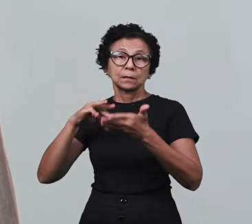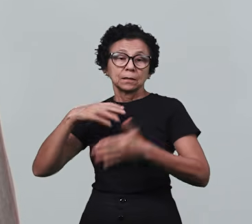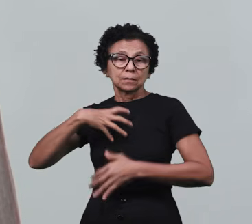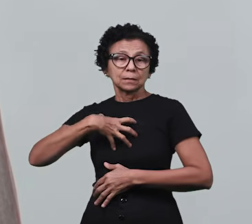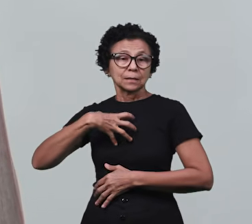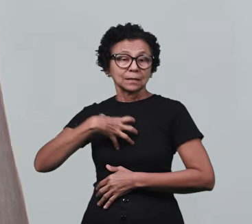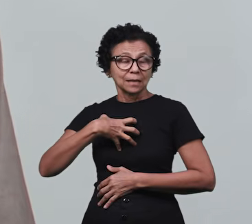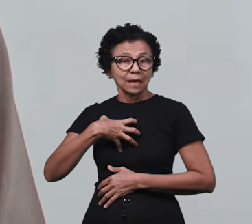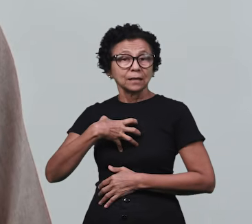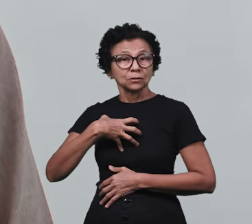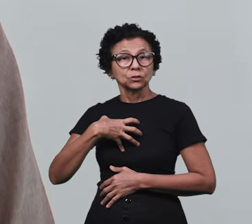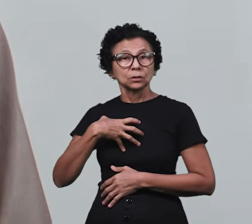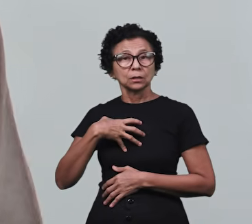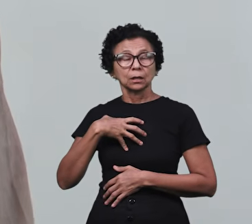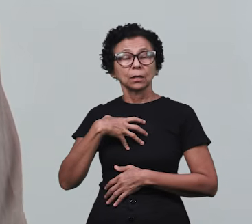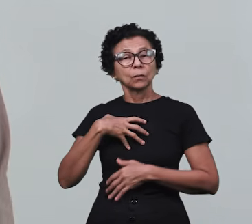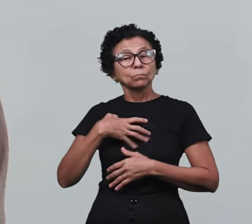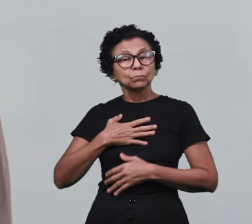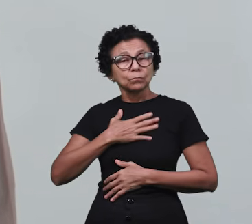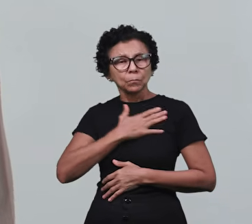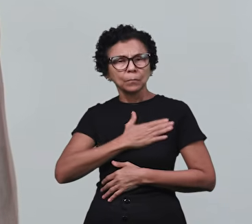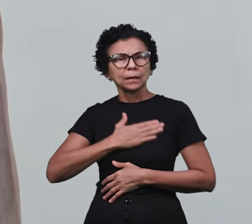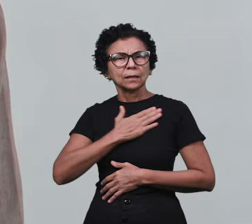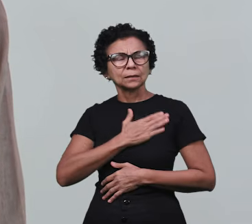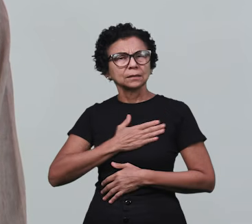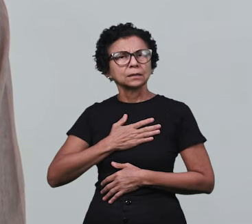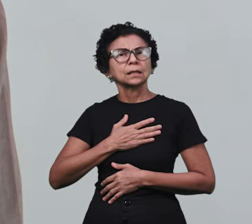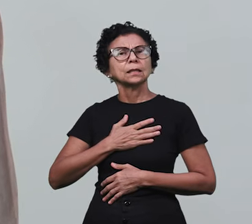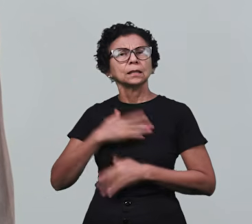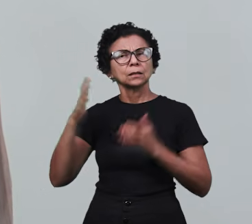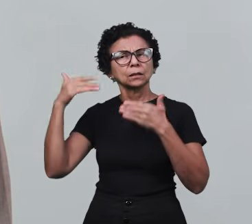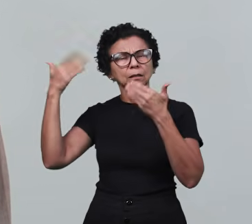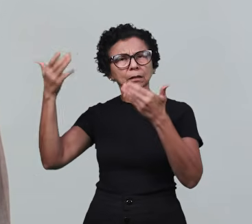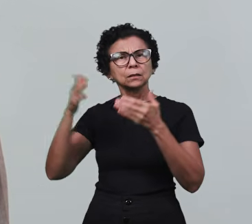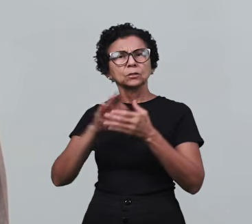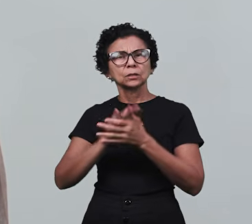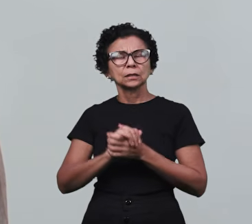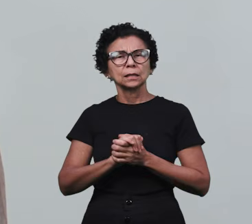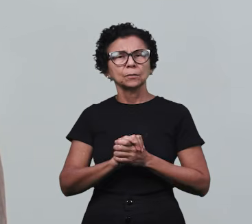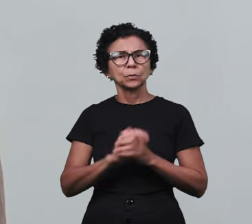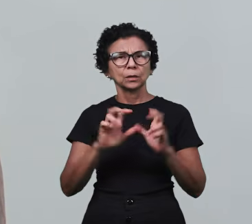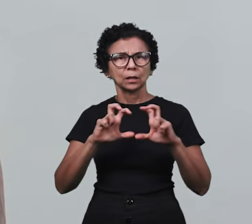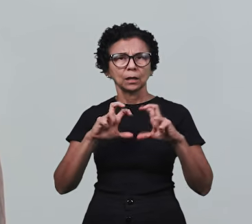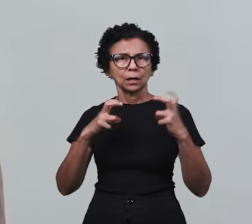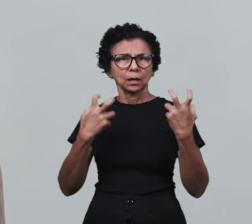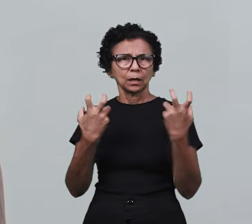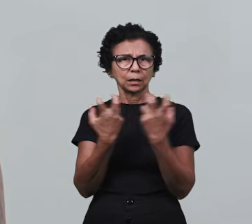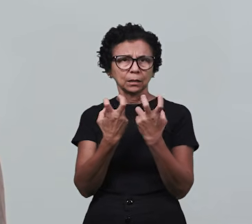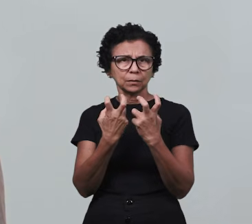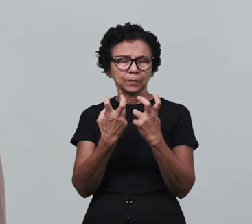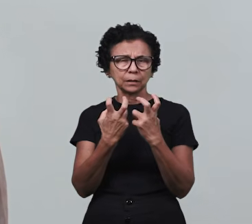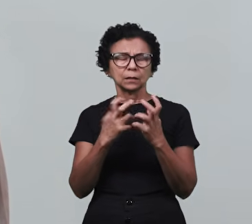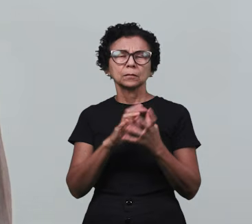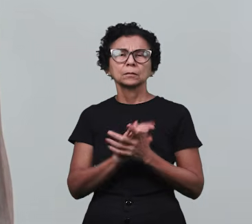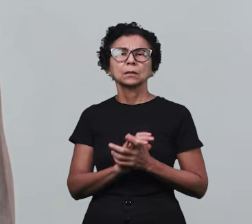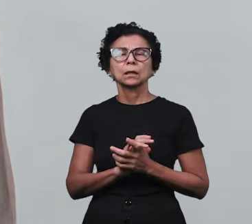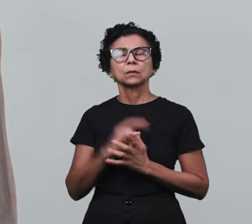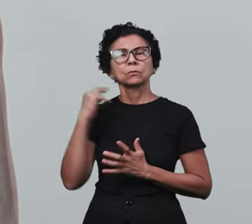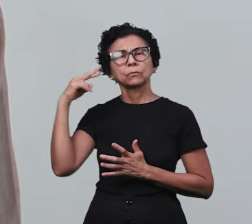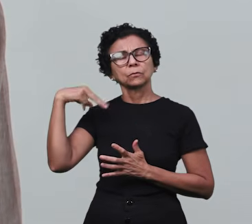realmente homenageada por esta decisão da Câmara de Vereadores e do